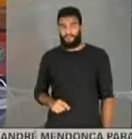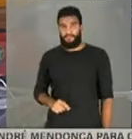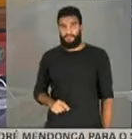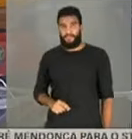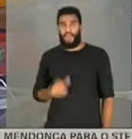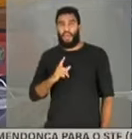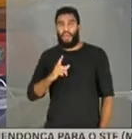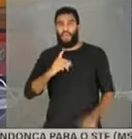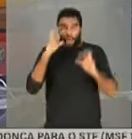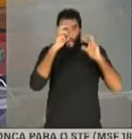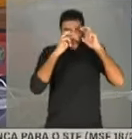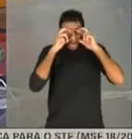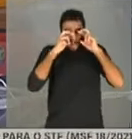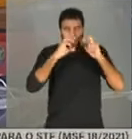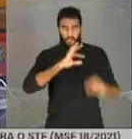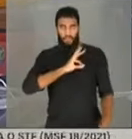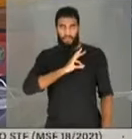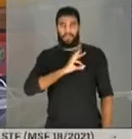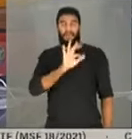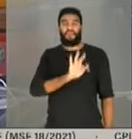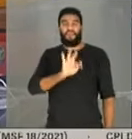uma operação da Polícia Federal